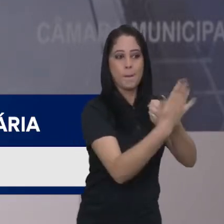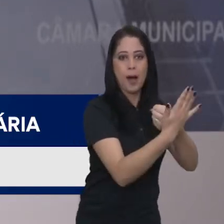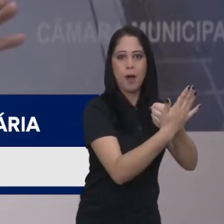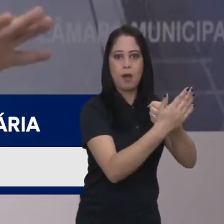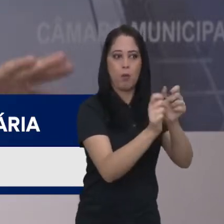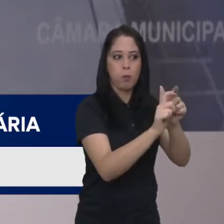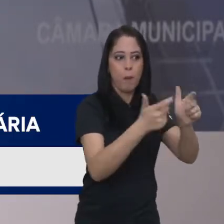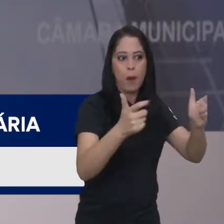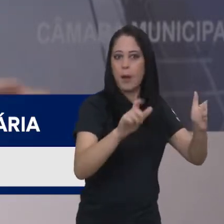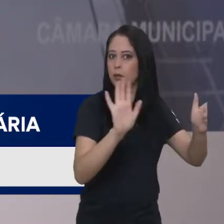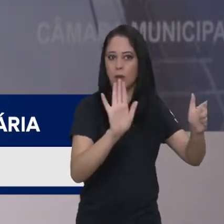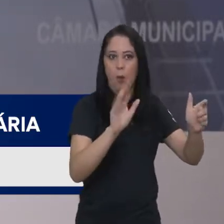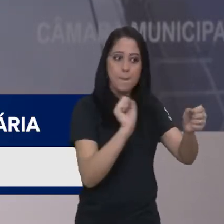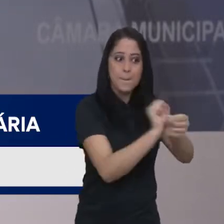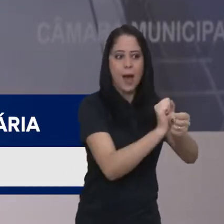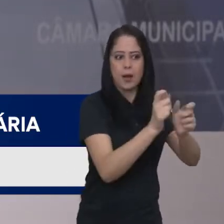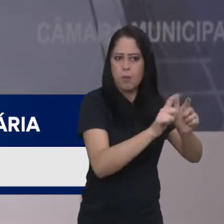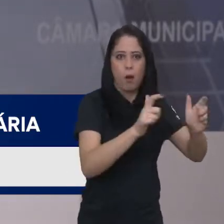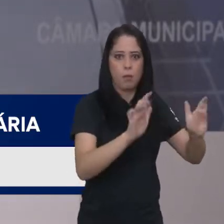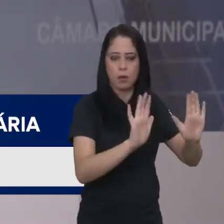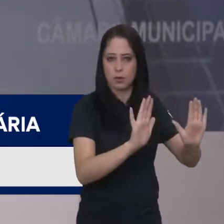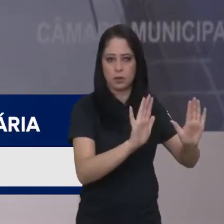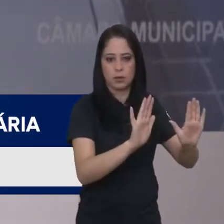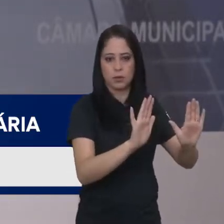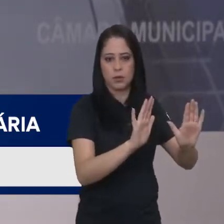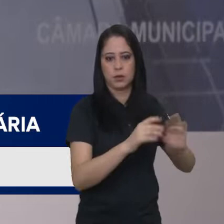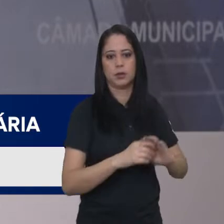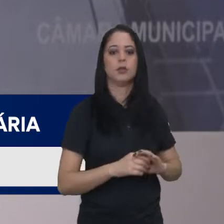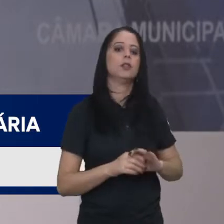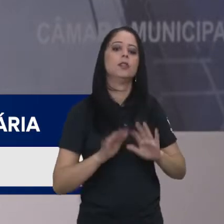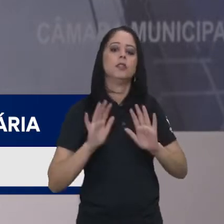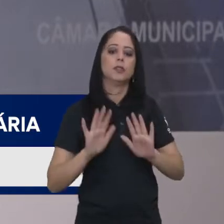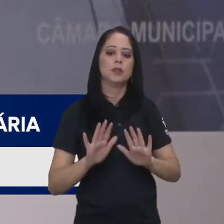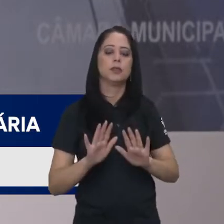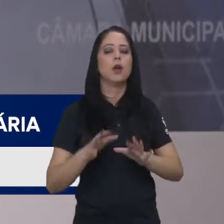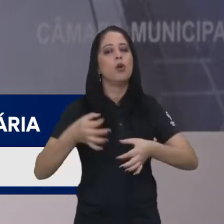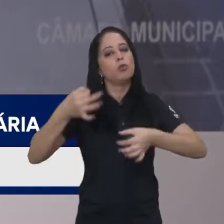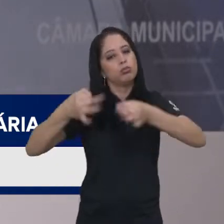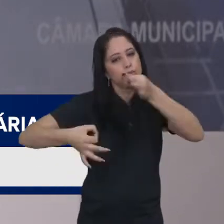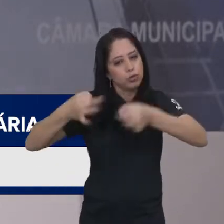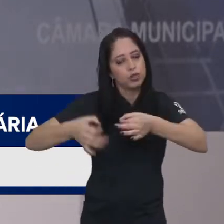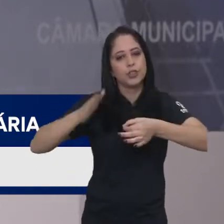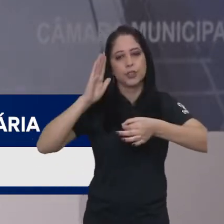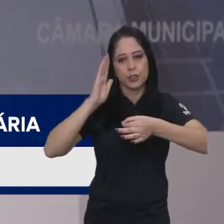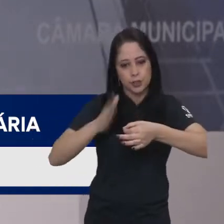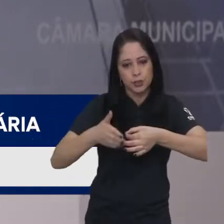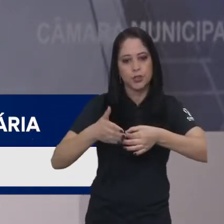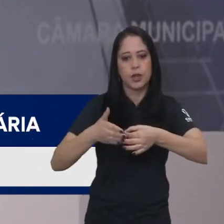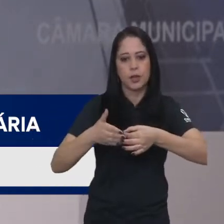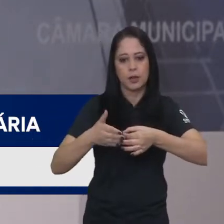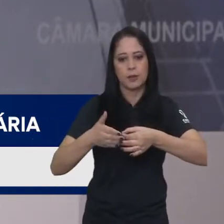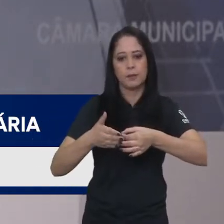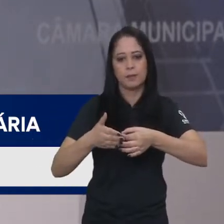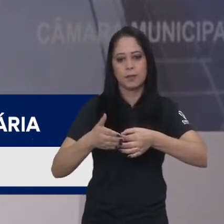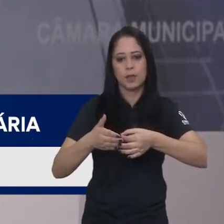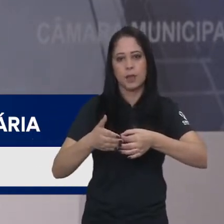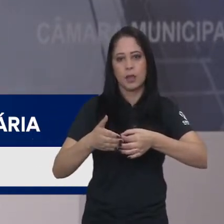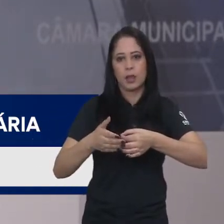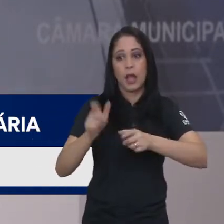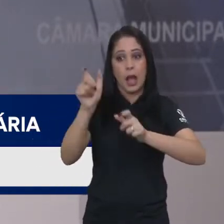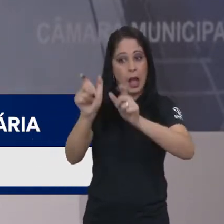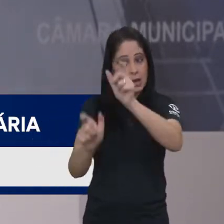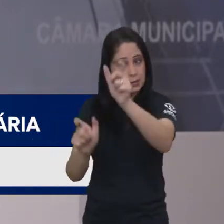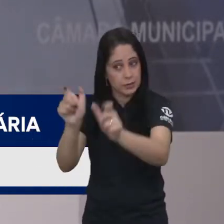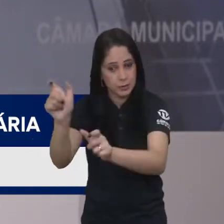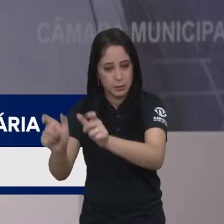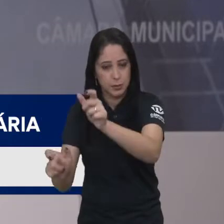se era para desfazer ou para regularizar. E aí a ação foi julgada procedente, foi dada, os moradores não foram